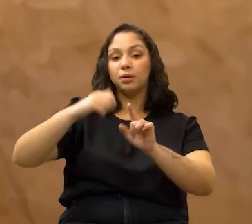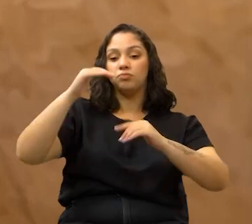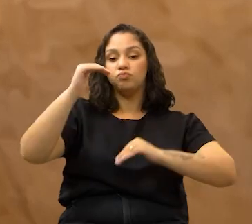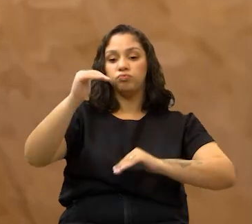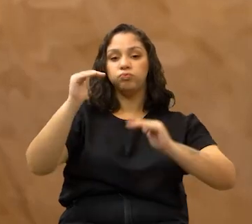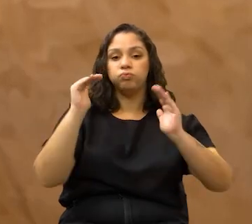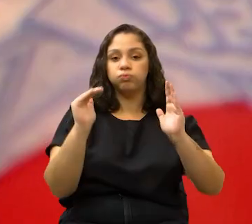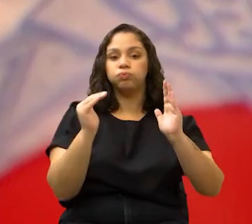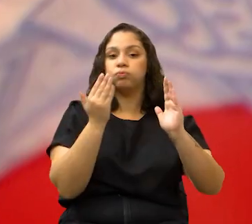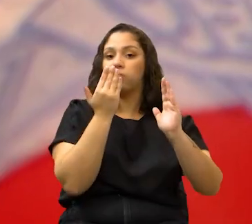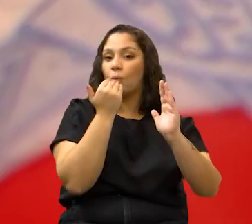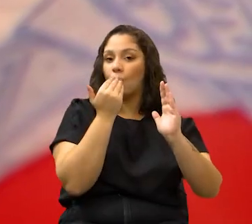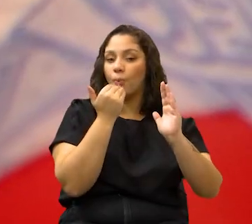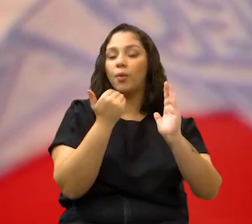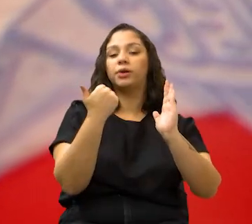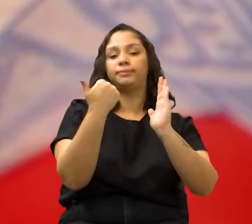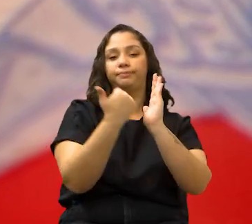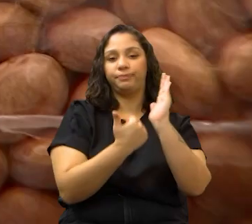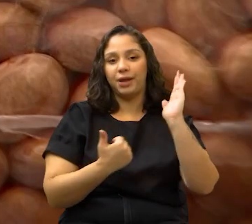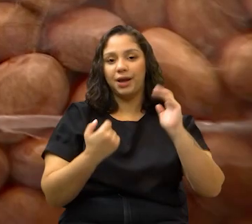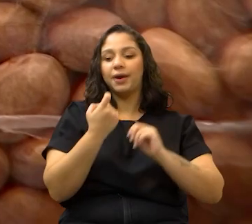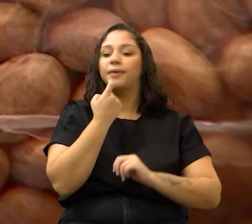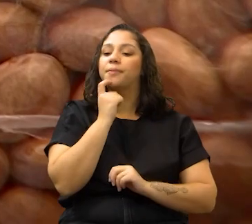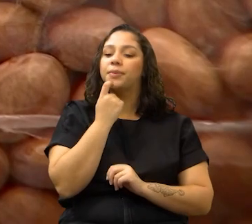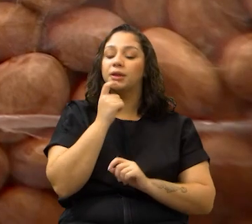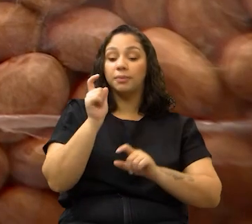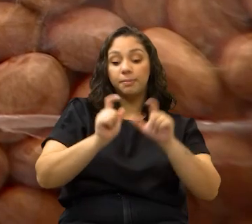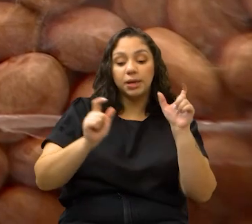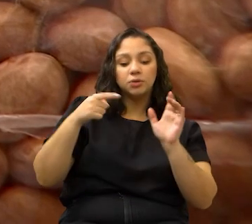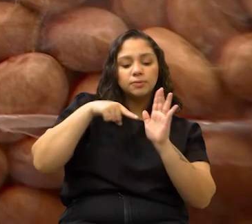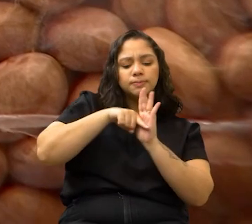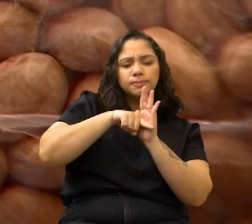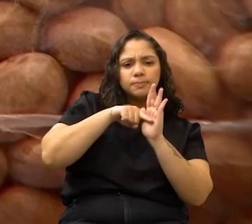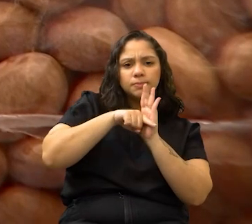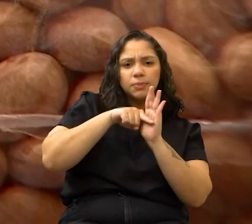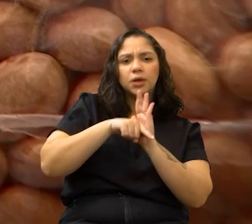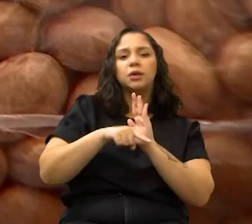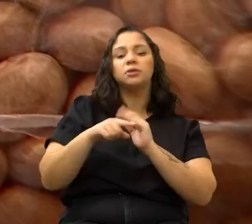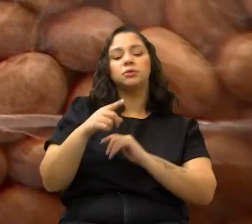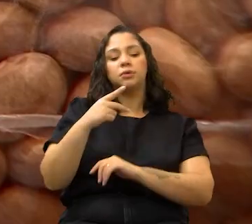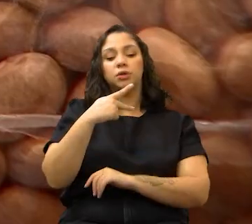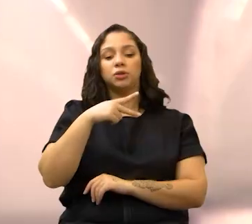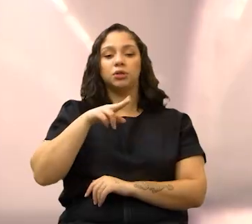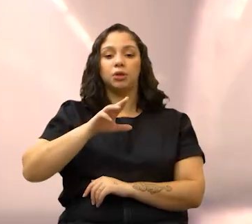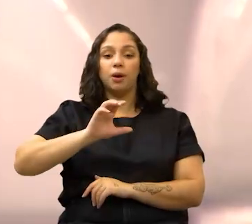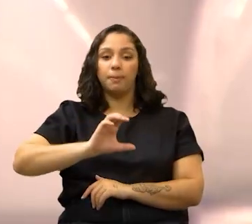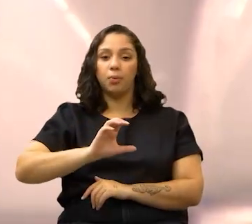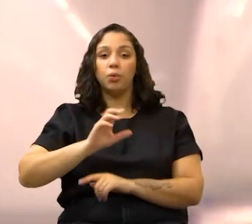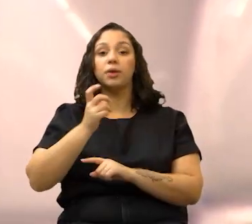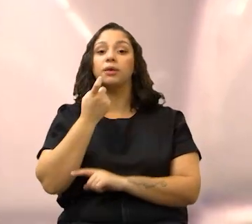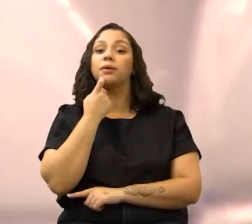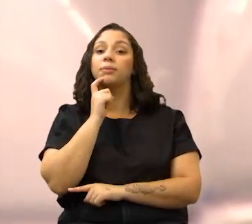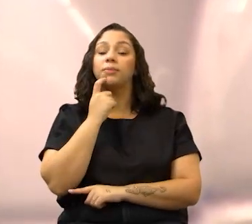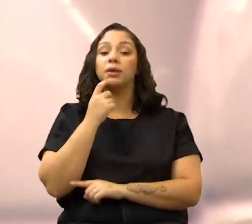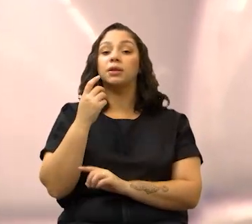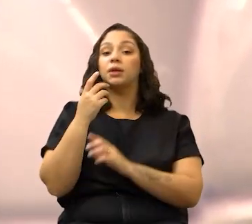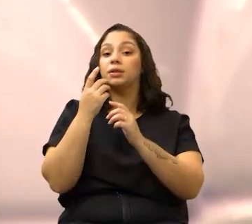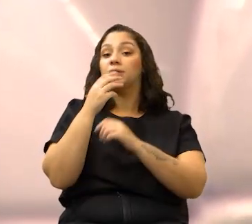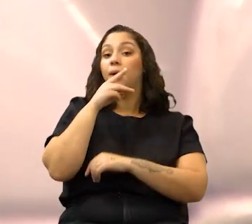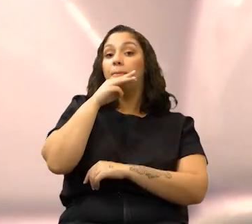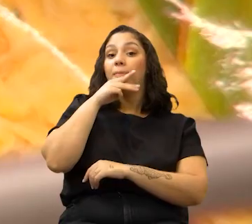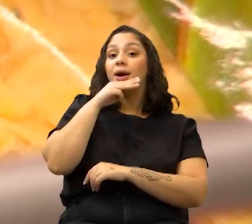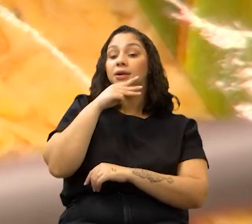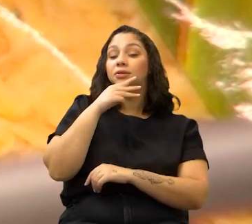da cesta básica caiu em Campinas. Os pesquisadores do Observatório PUC Campinas verificaram em março redução